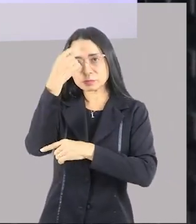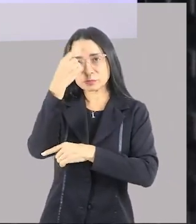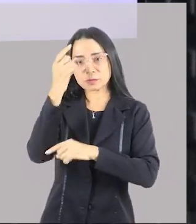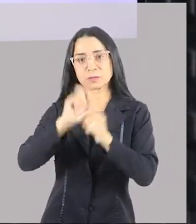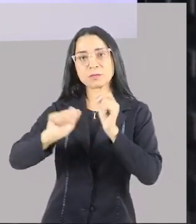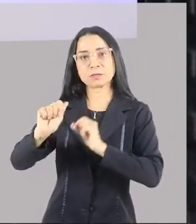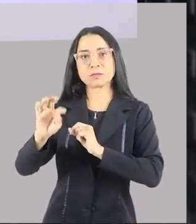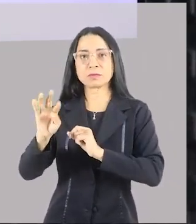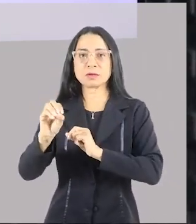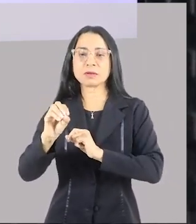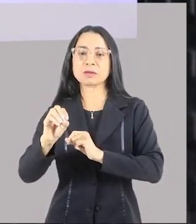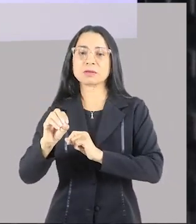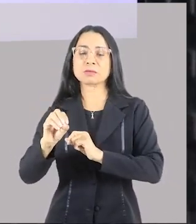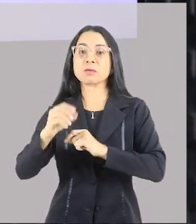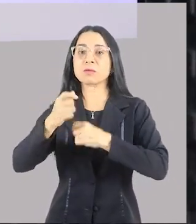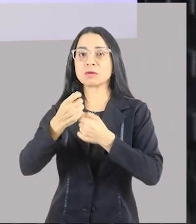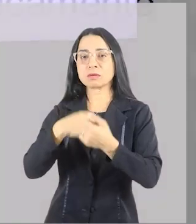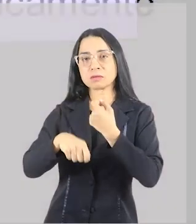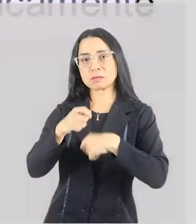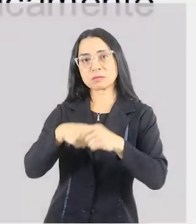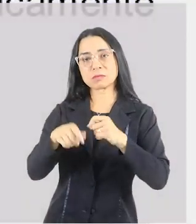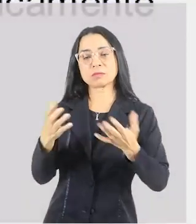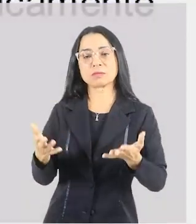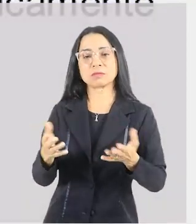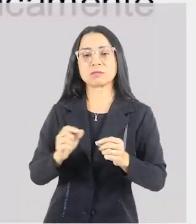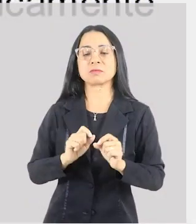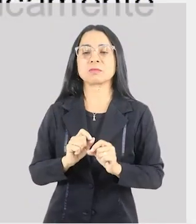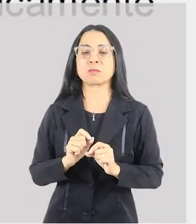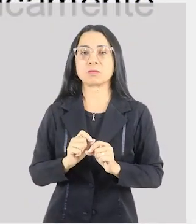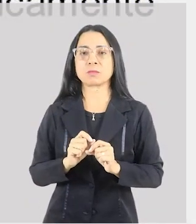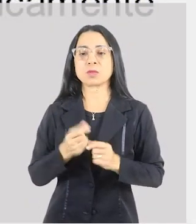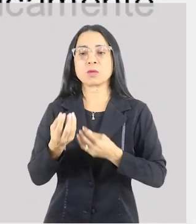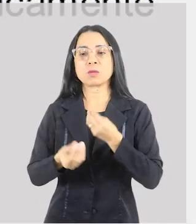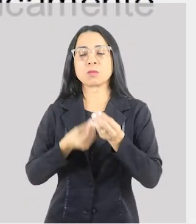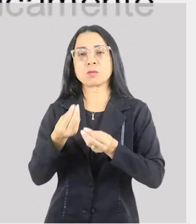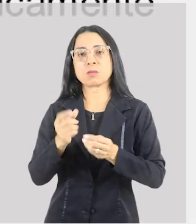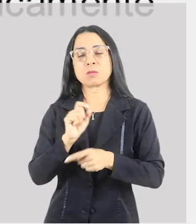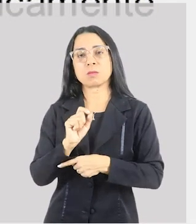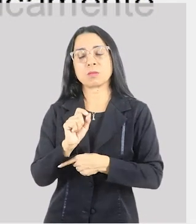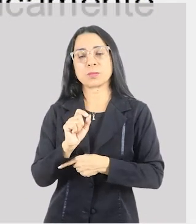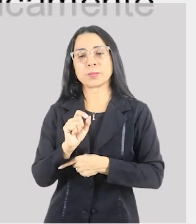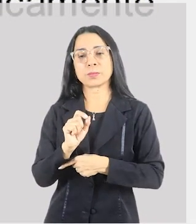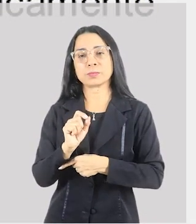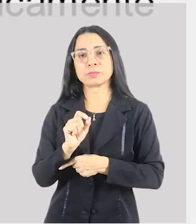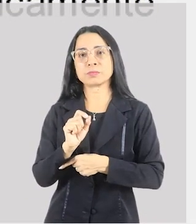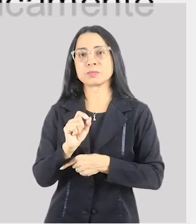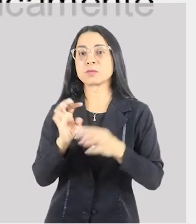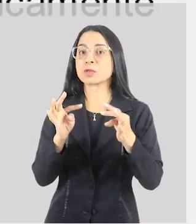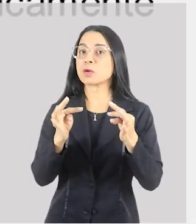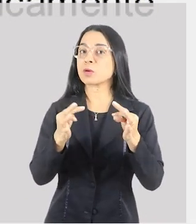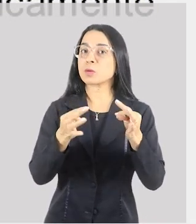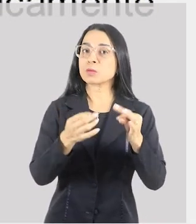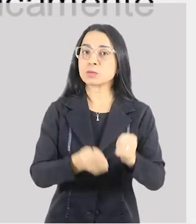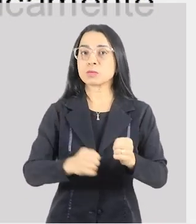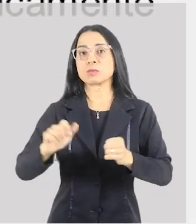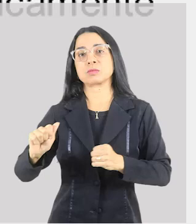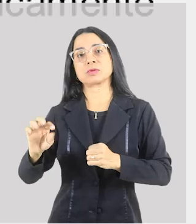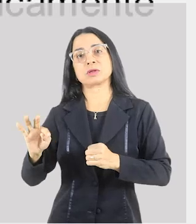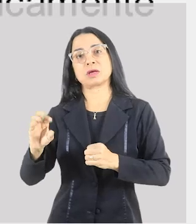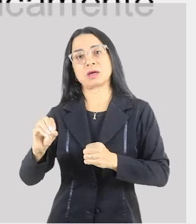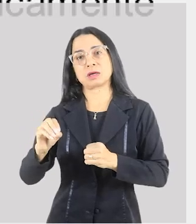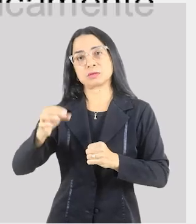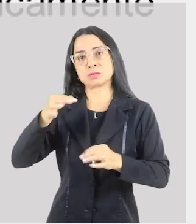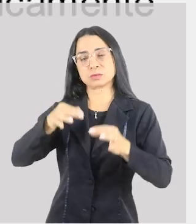ato administrativo. Os atos administrativos, bom, sendo eles todos atos